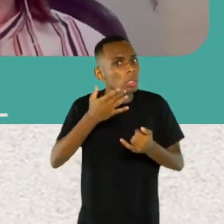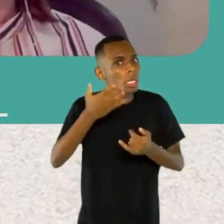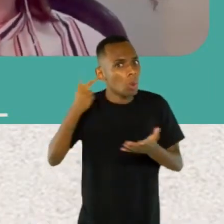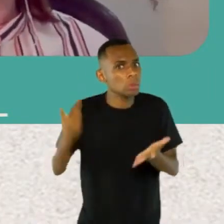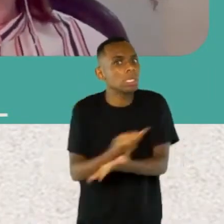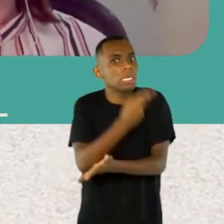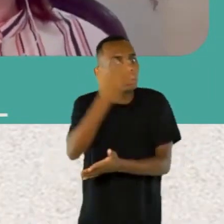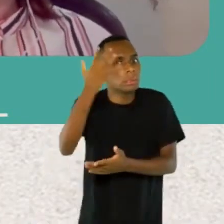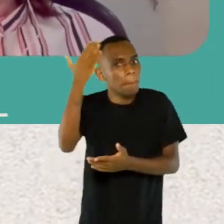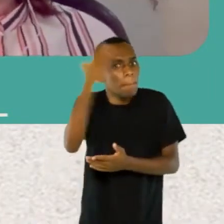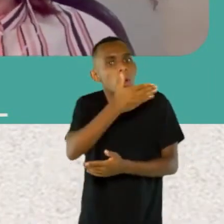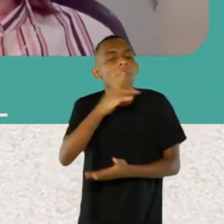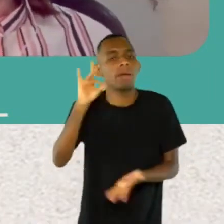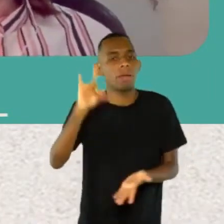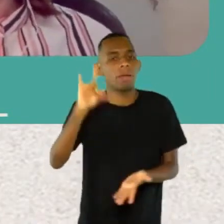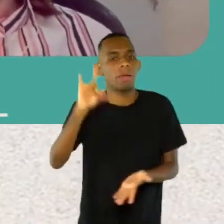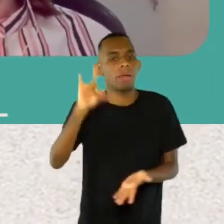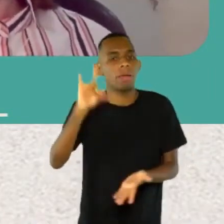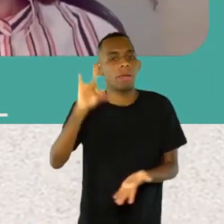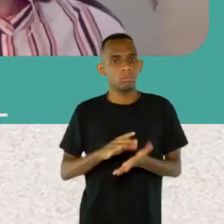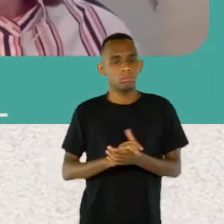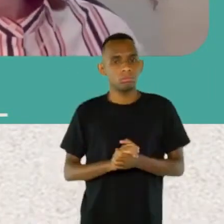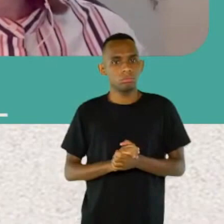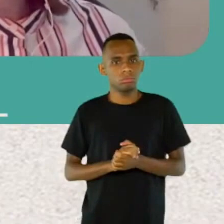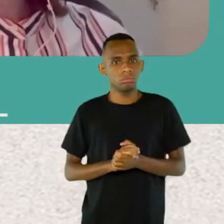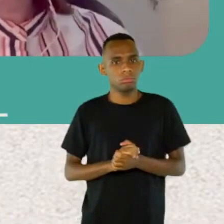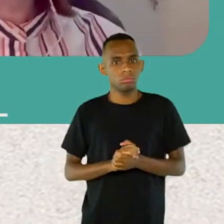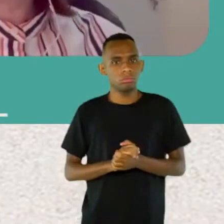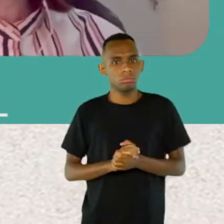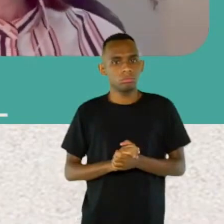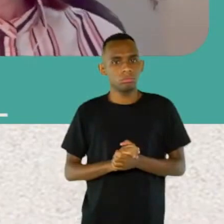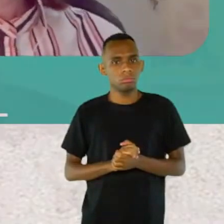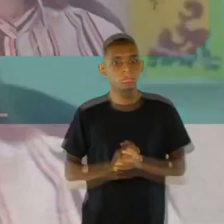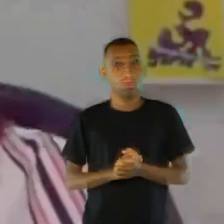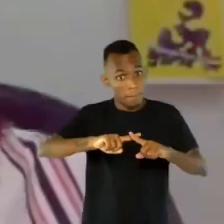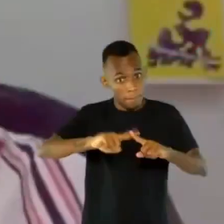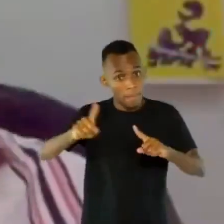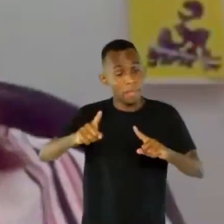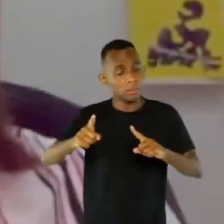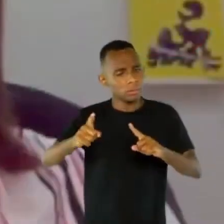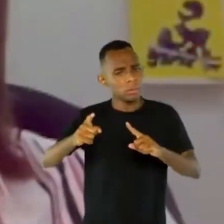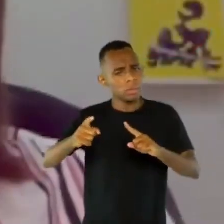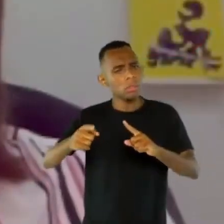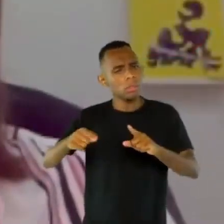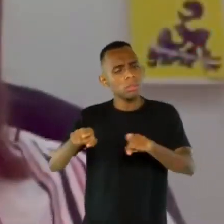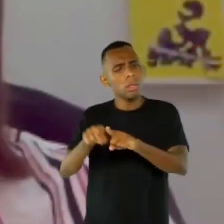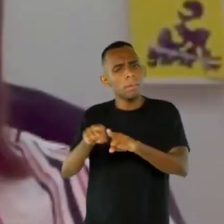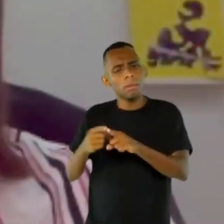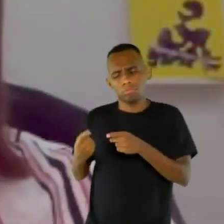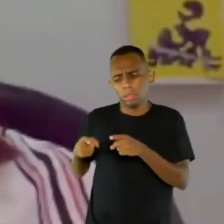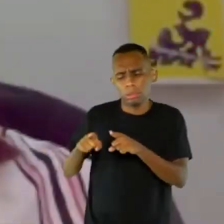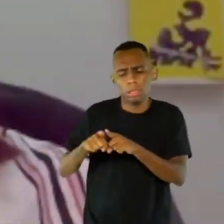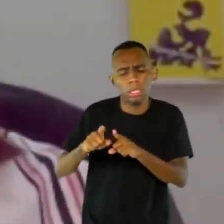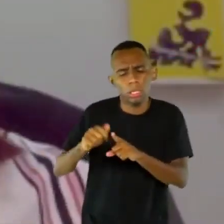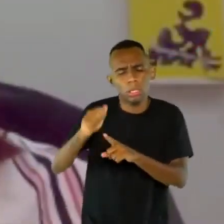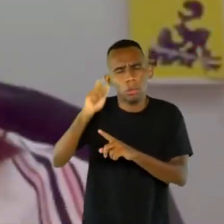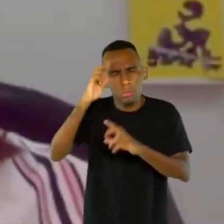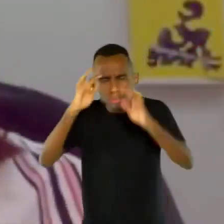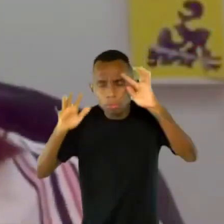muito na realidade, mas que não abre mão da fábula, né? Então, tem alguma